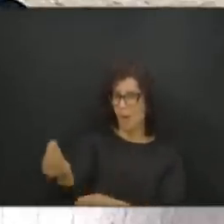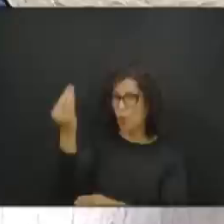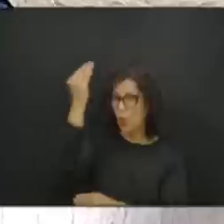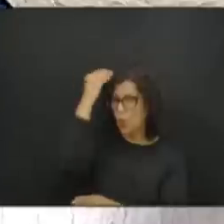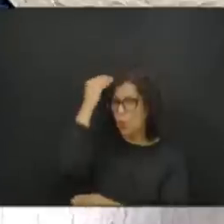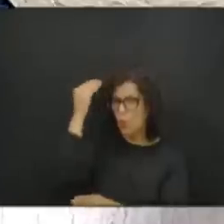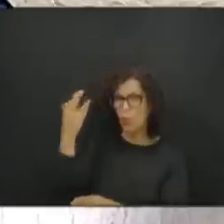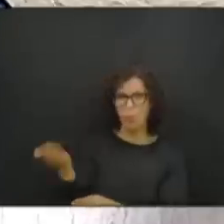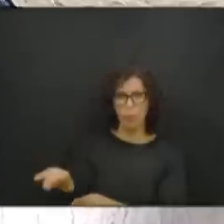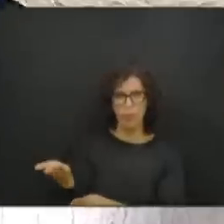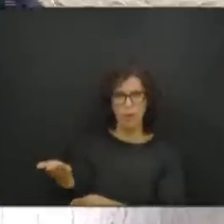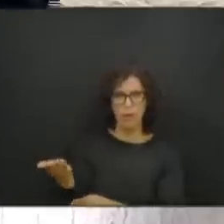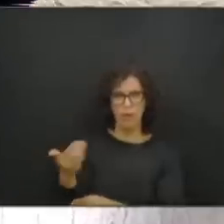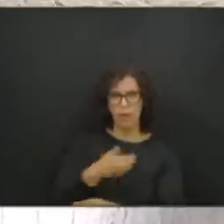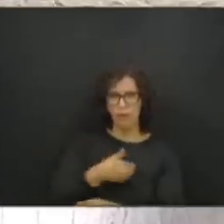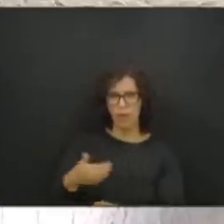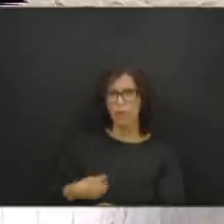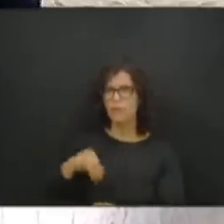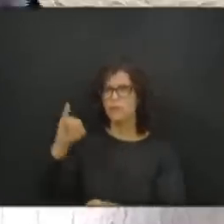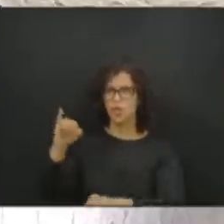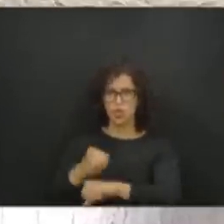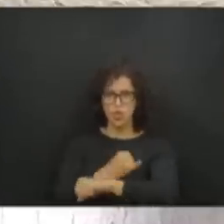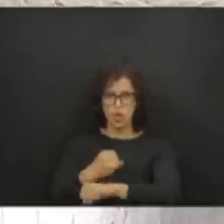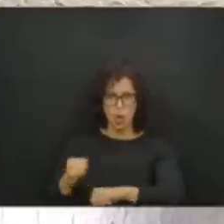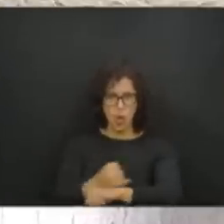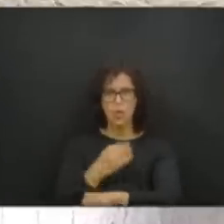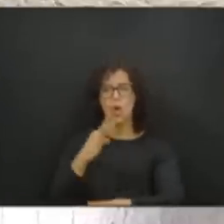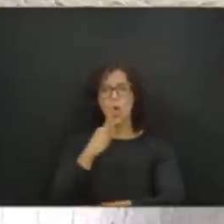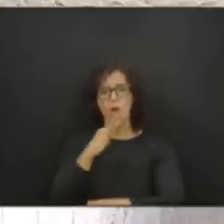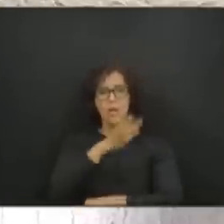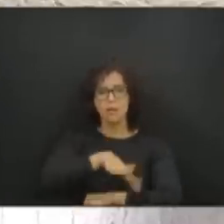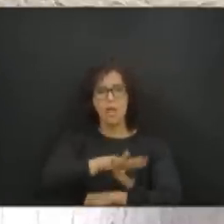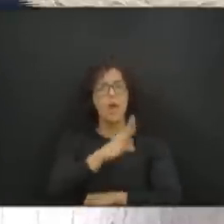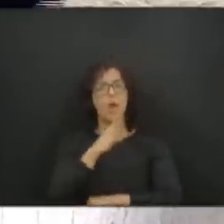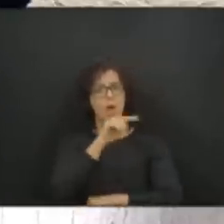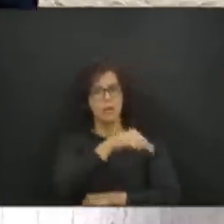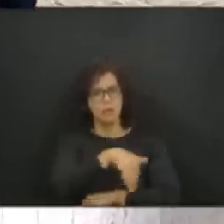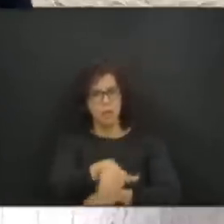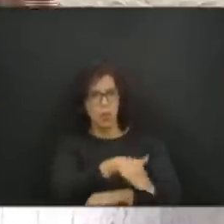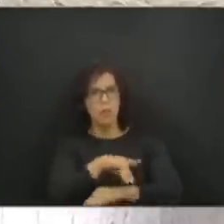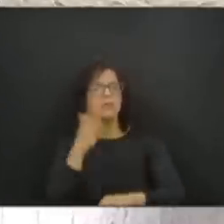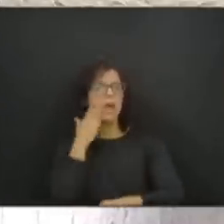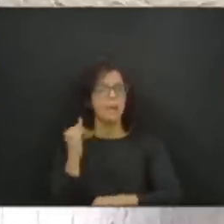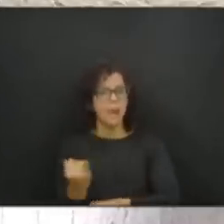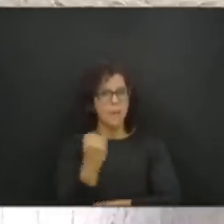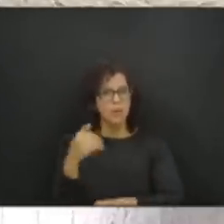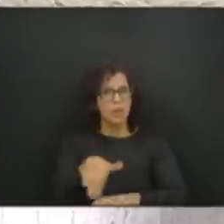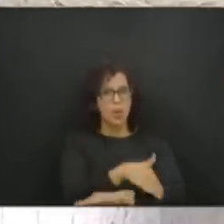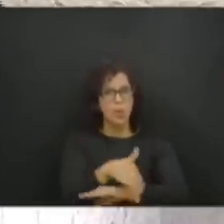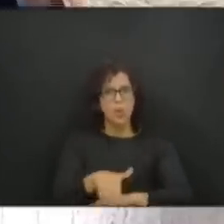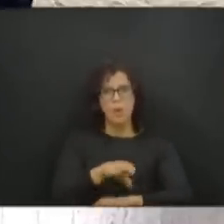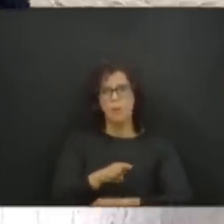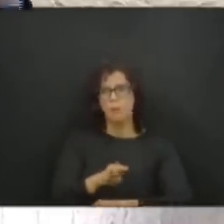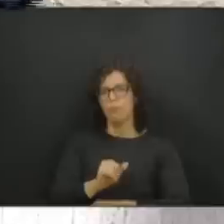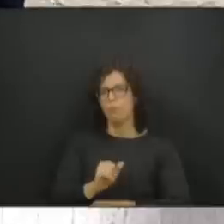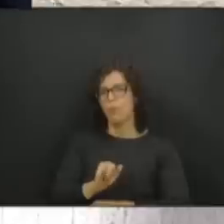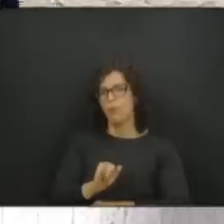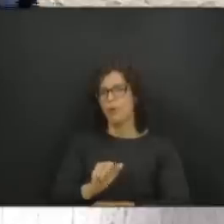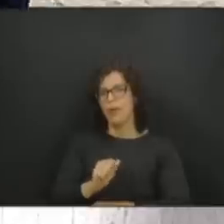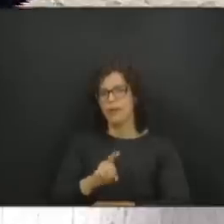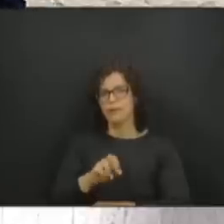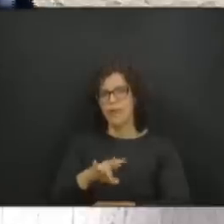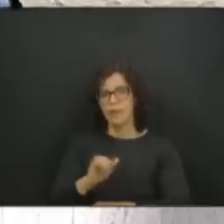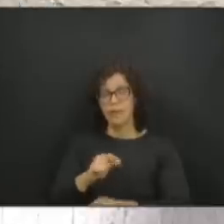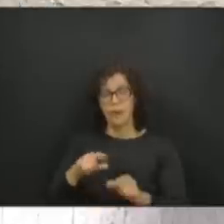Deputado Jonas possa ser essa que conhece a realidade daquela região a importância da Estrada Boiadeira para